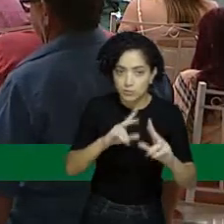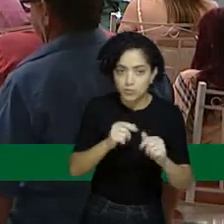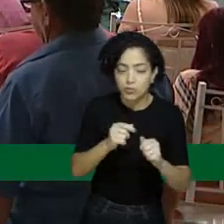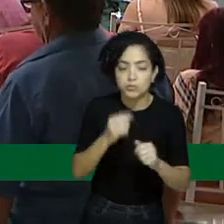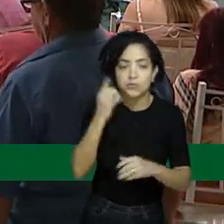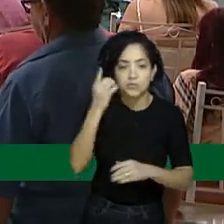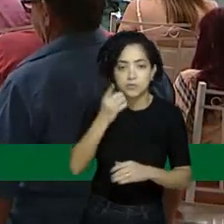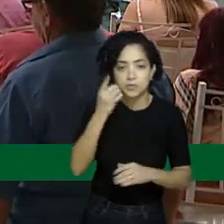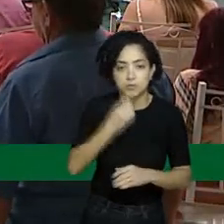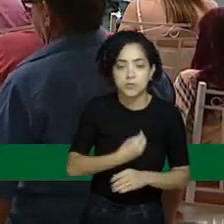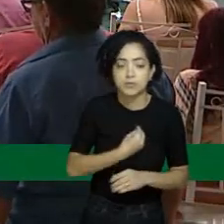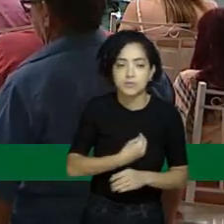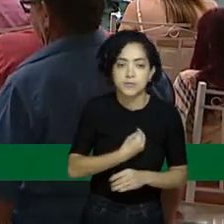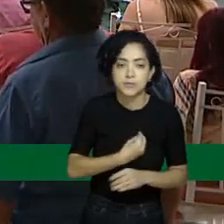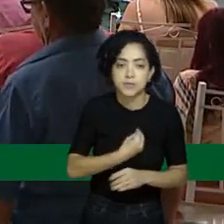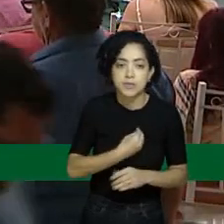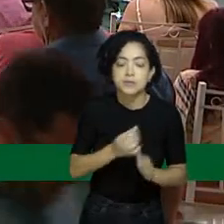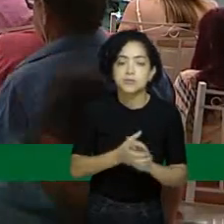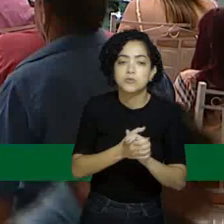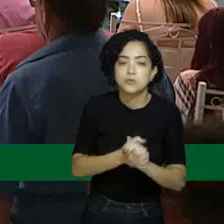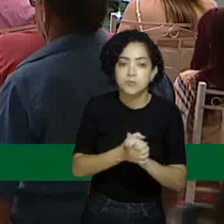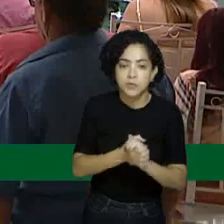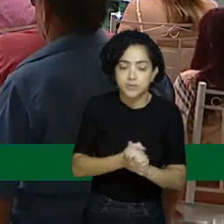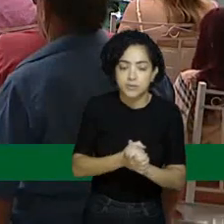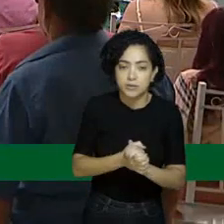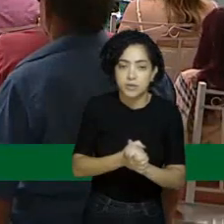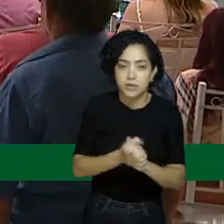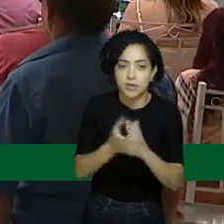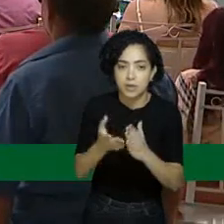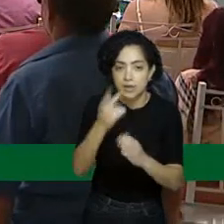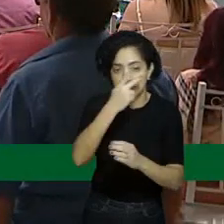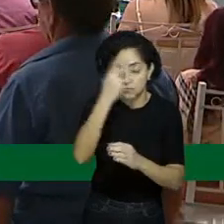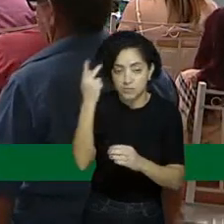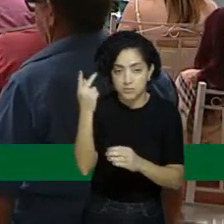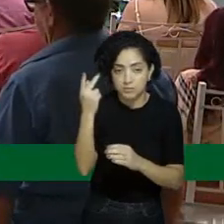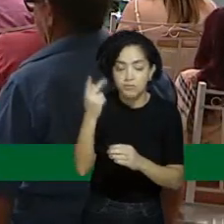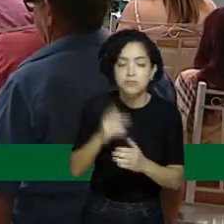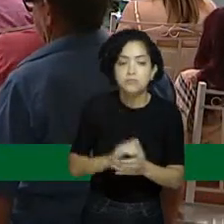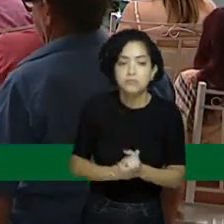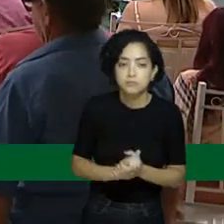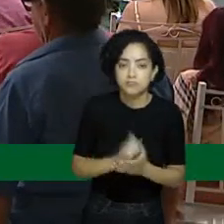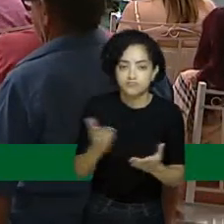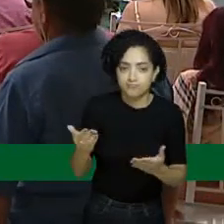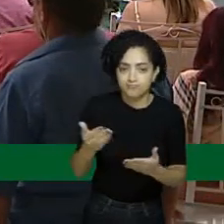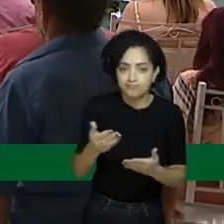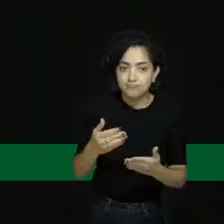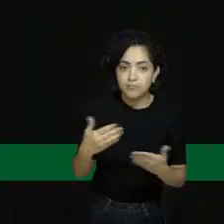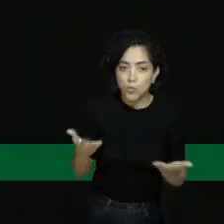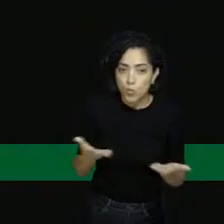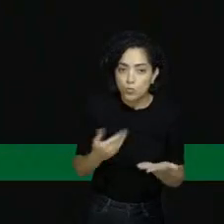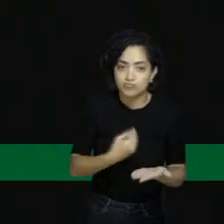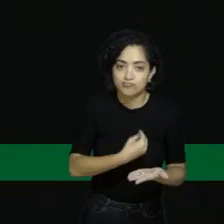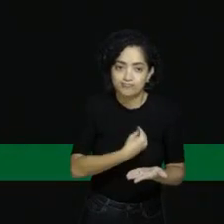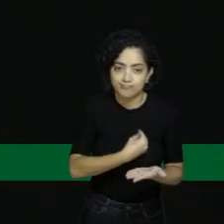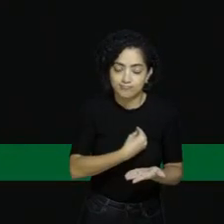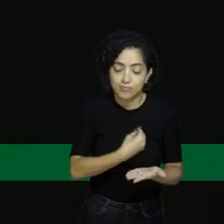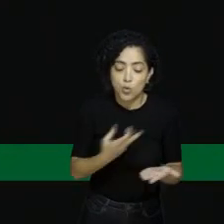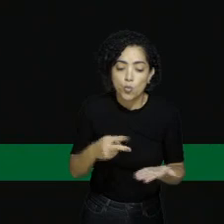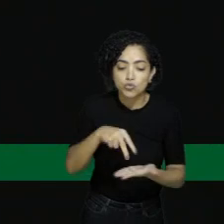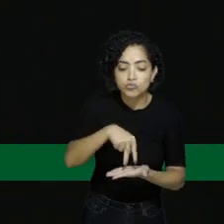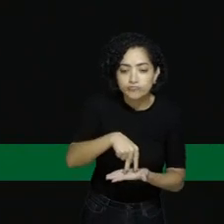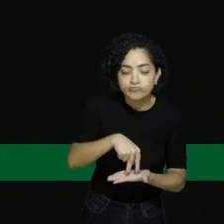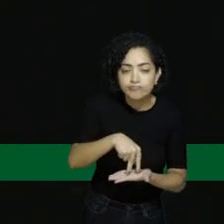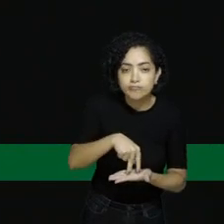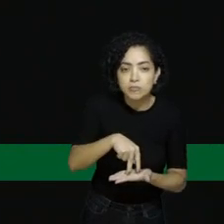deputados. Cumprimentar as pessoas que estão aqui presentes. Eu venho falar em nome do